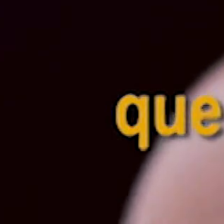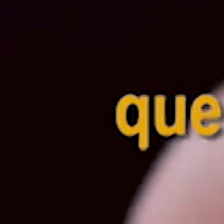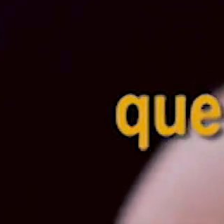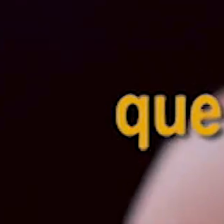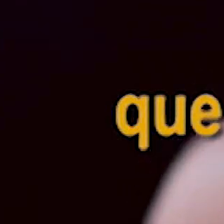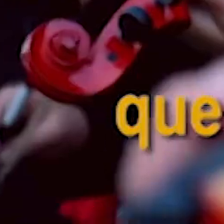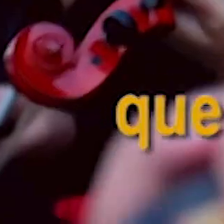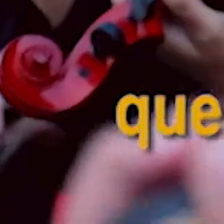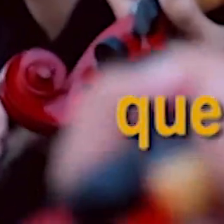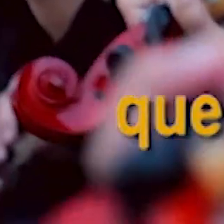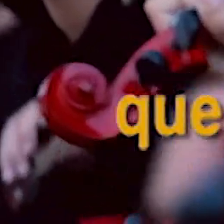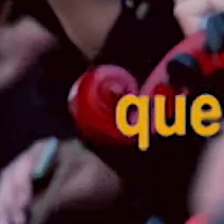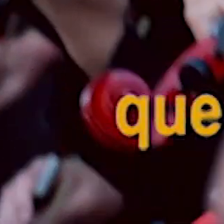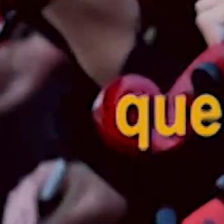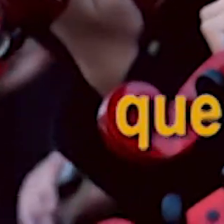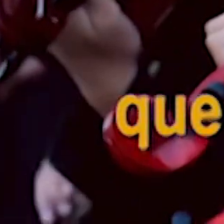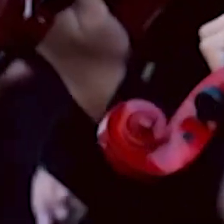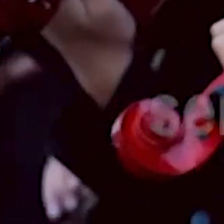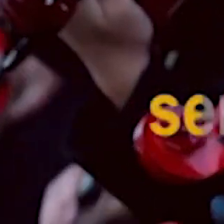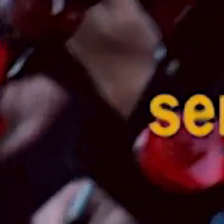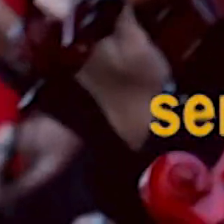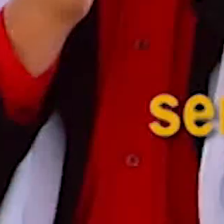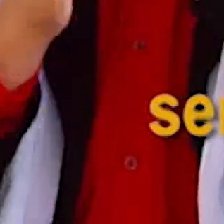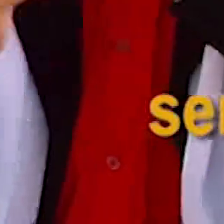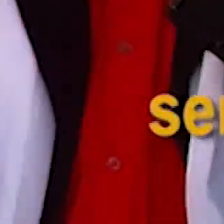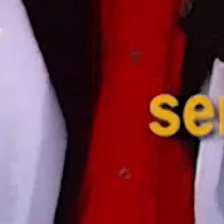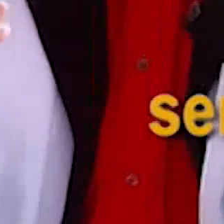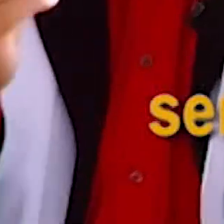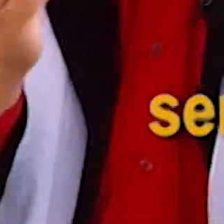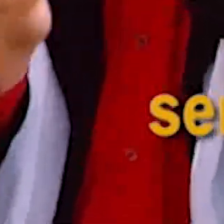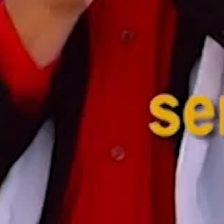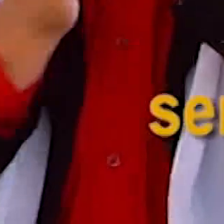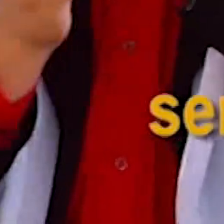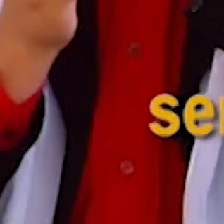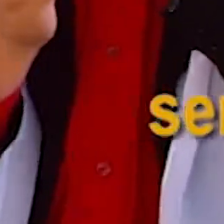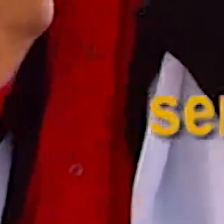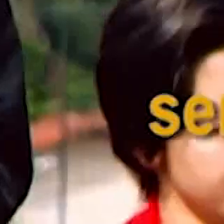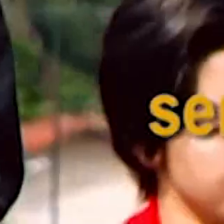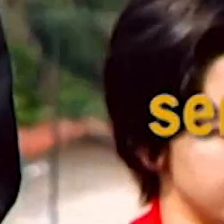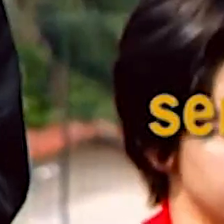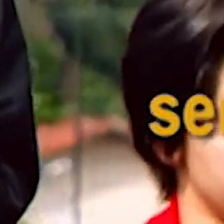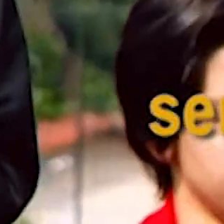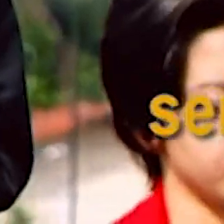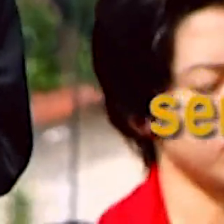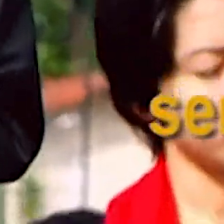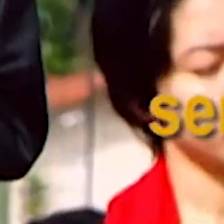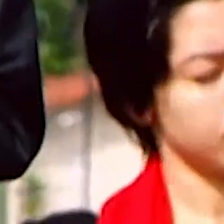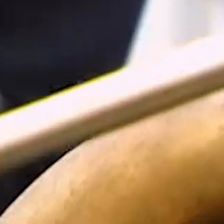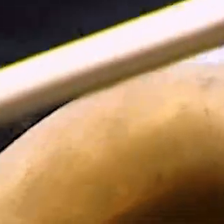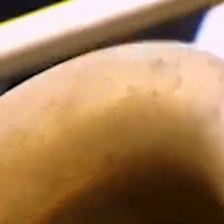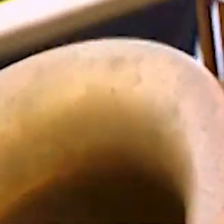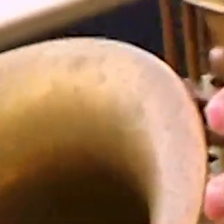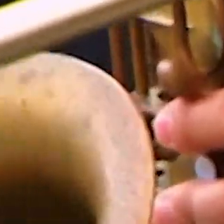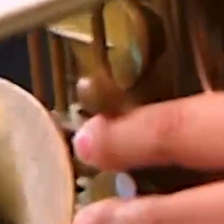Escondemos amor nos morenos, sempre iguais como puros